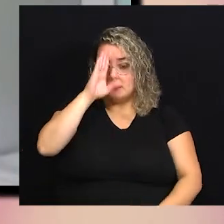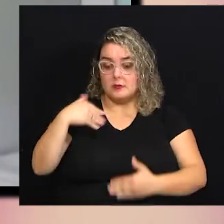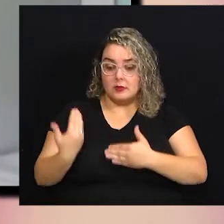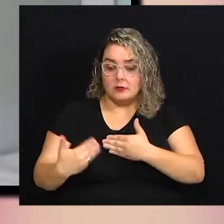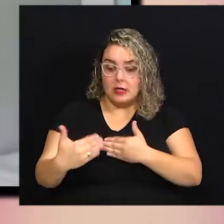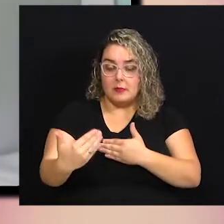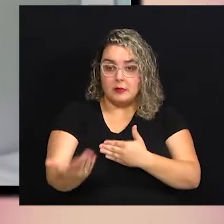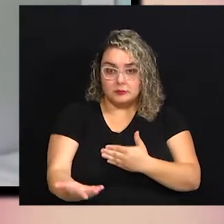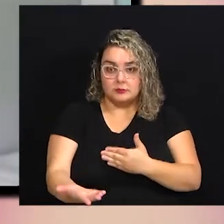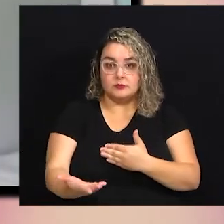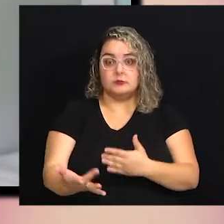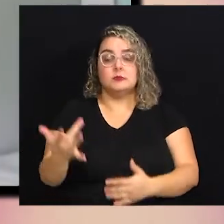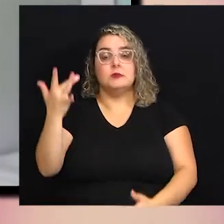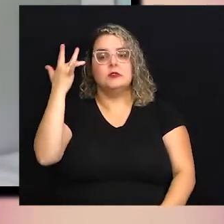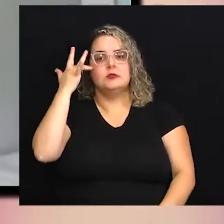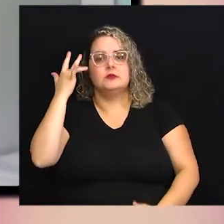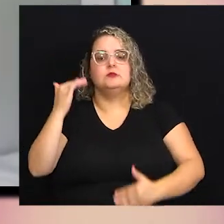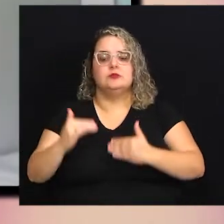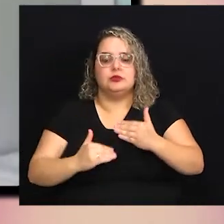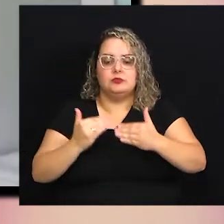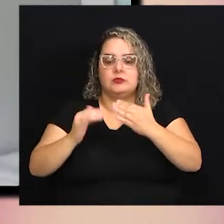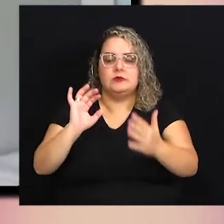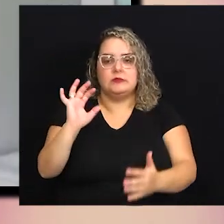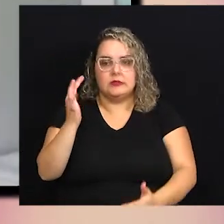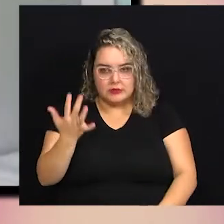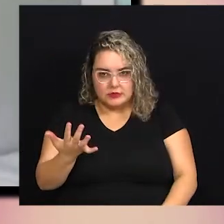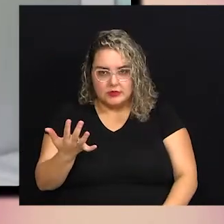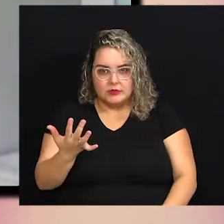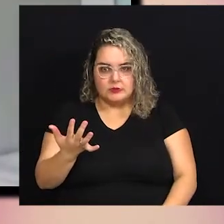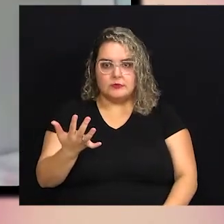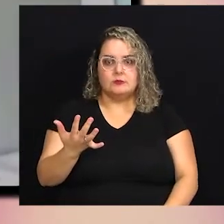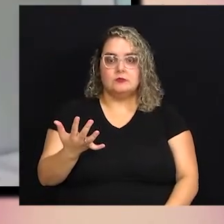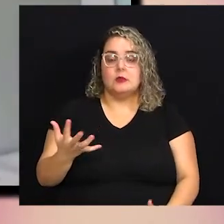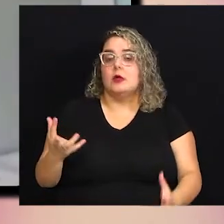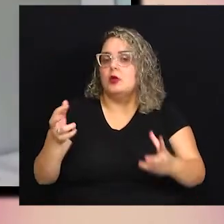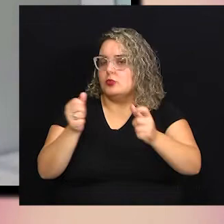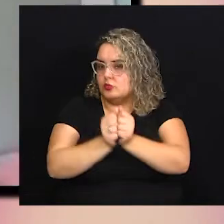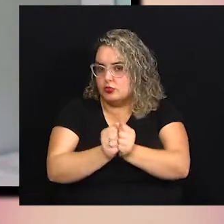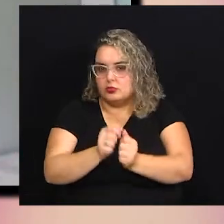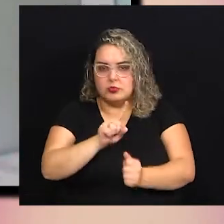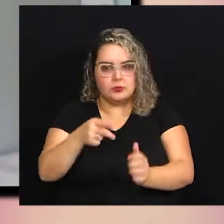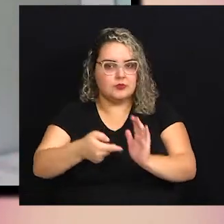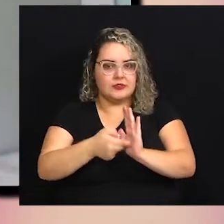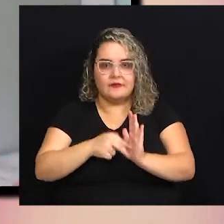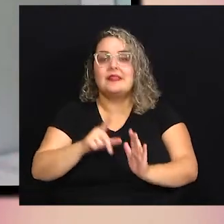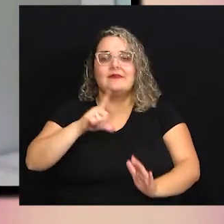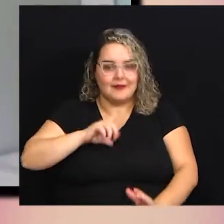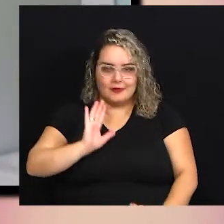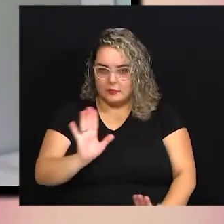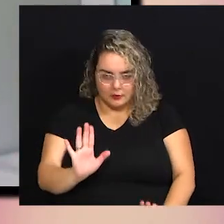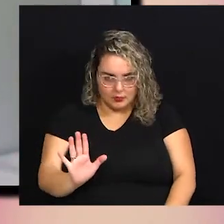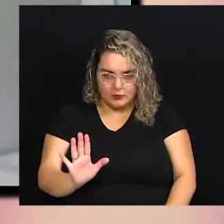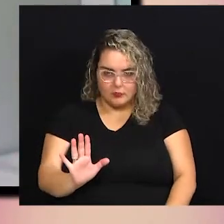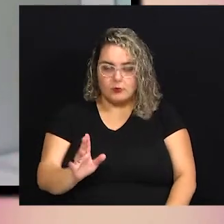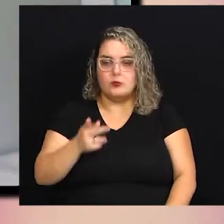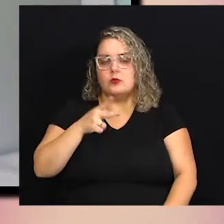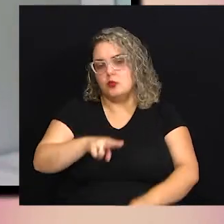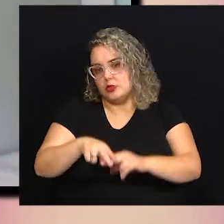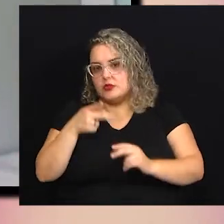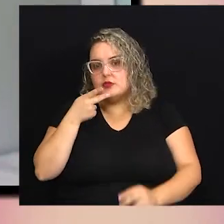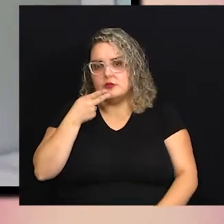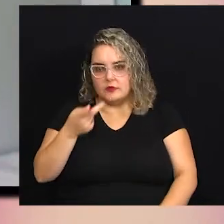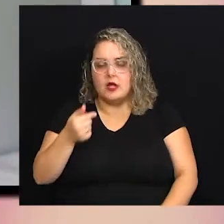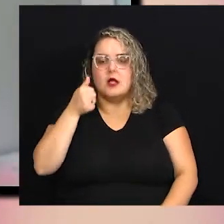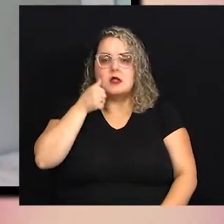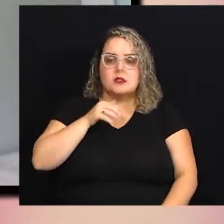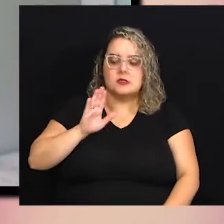principalmente à medida que a maturidade vai acontecendo. A associação não significa que a pessoa vai ter, né? Por isso que eu falo